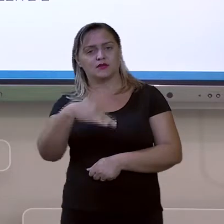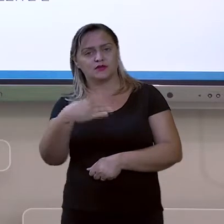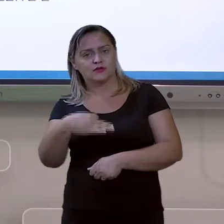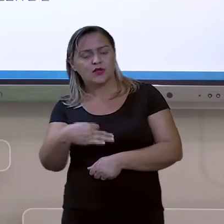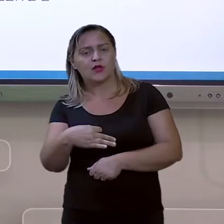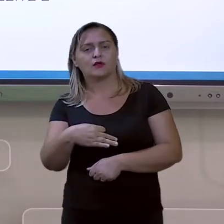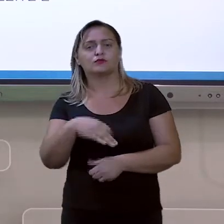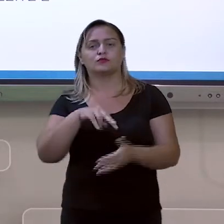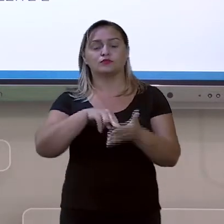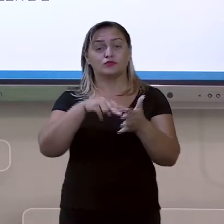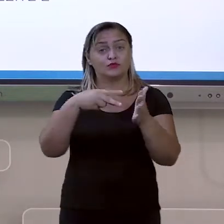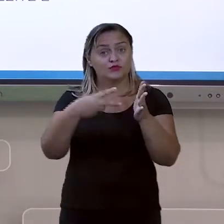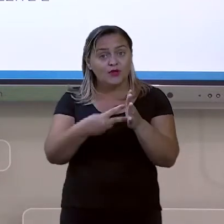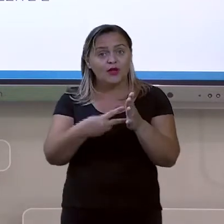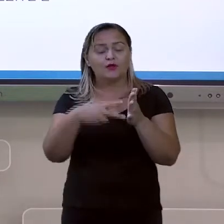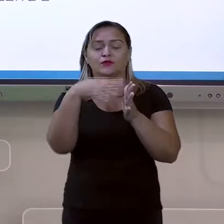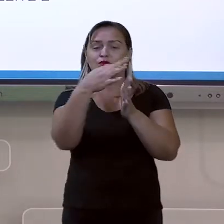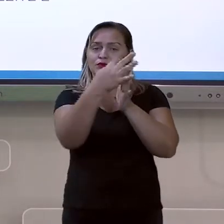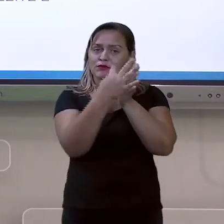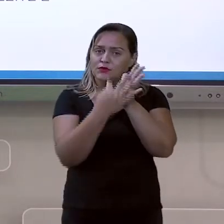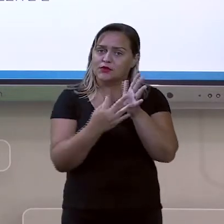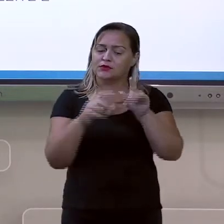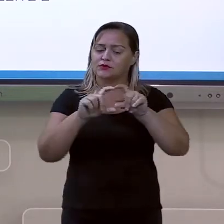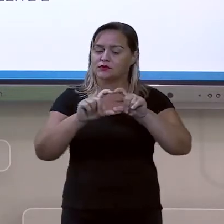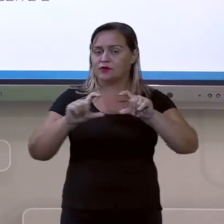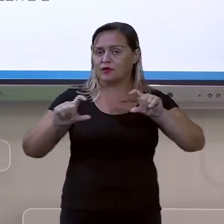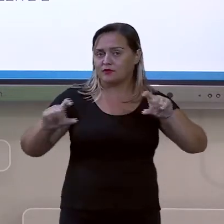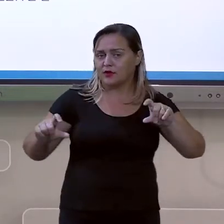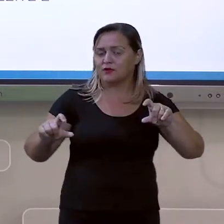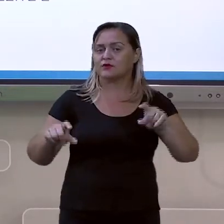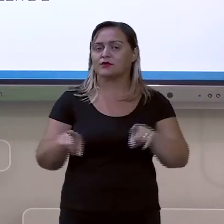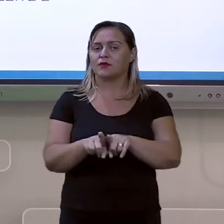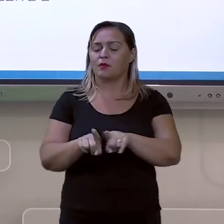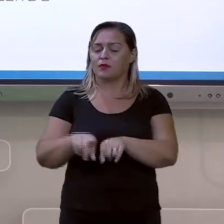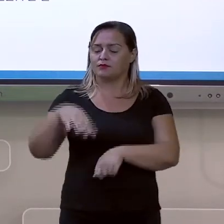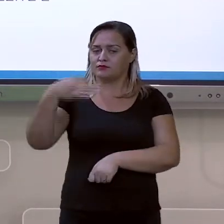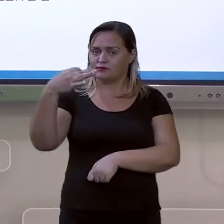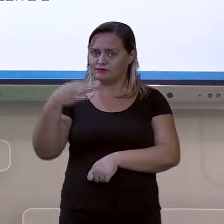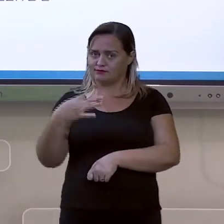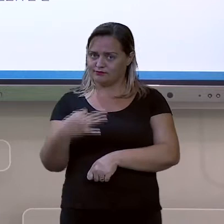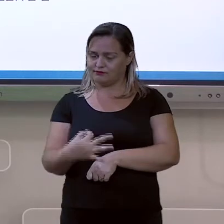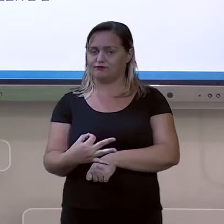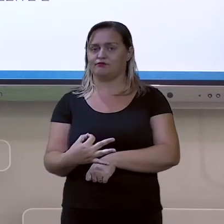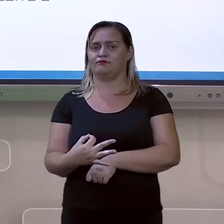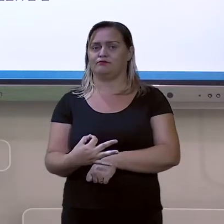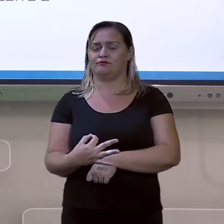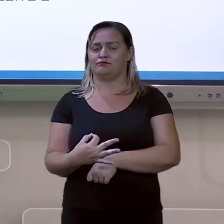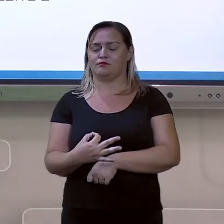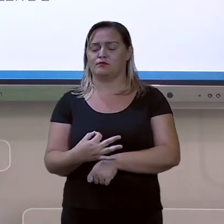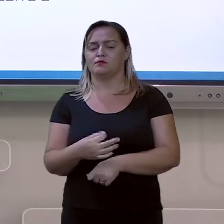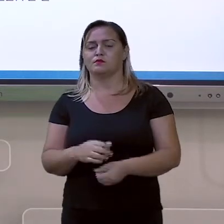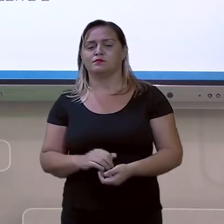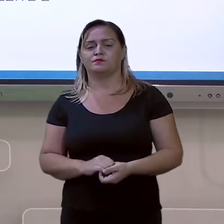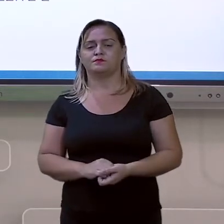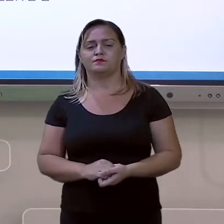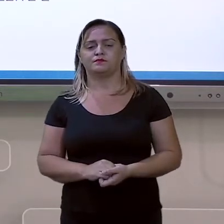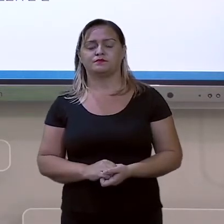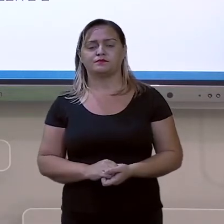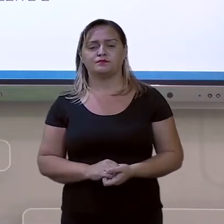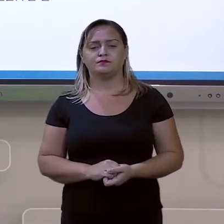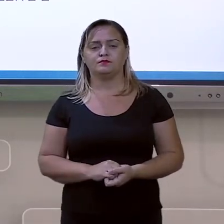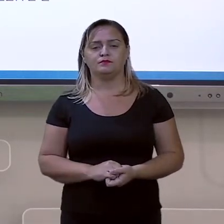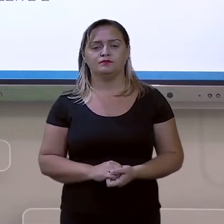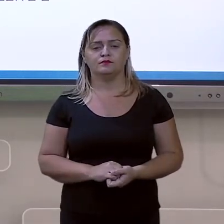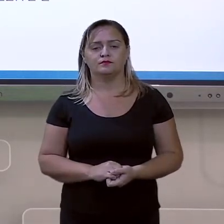acompanharem o raciocínio. A vírgula nada mais é do que uma pausa, um tempo na fala. Vamos